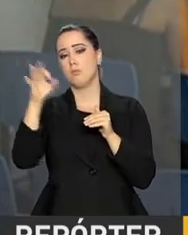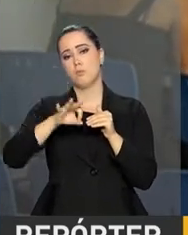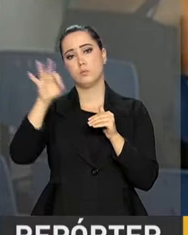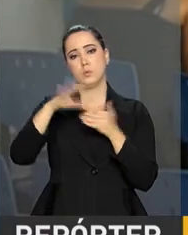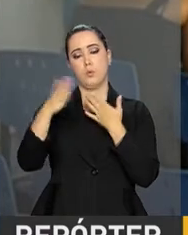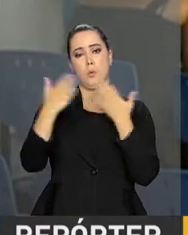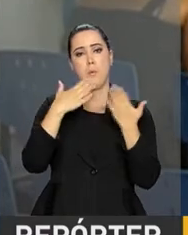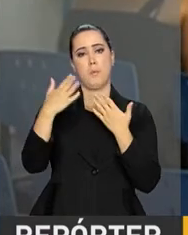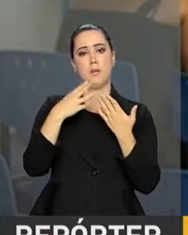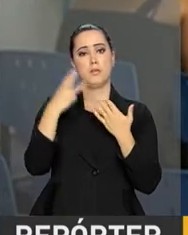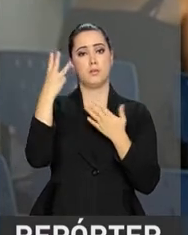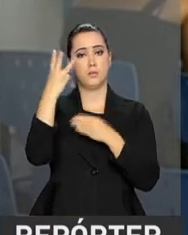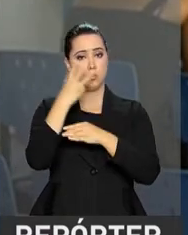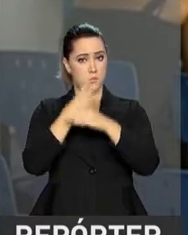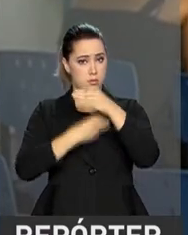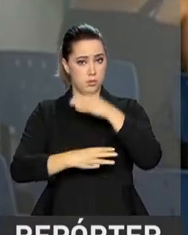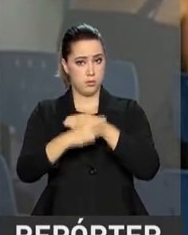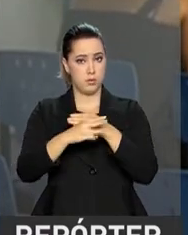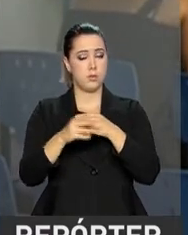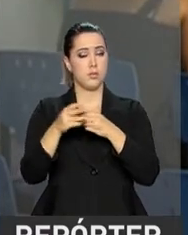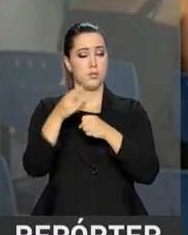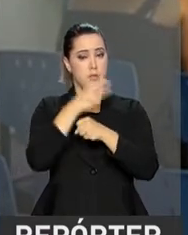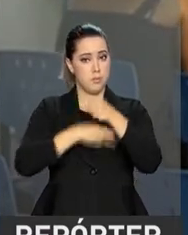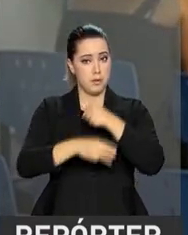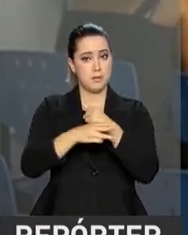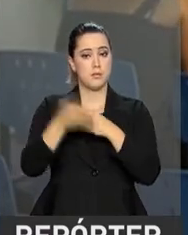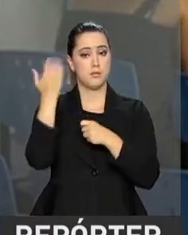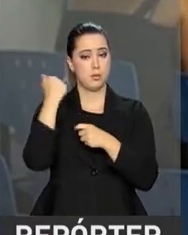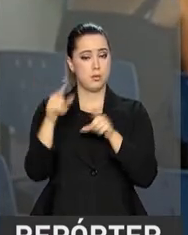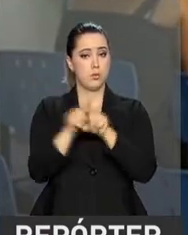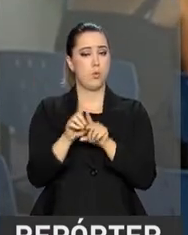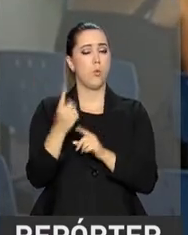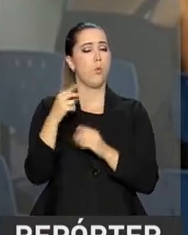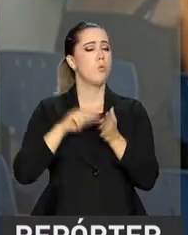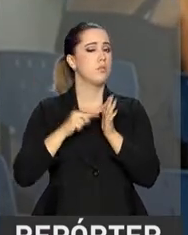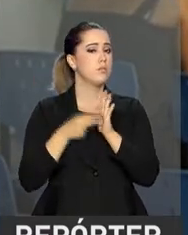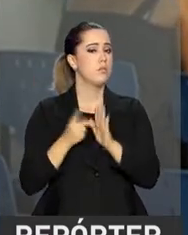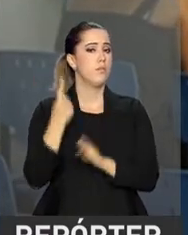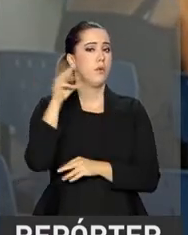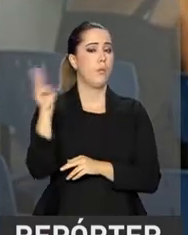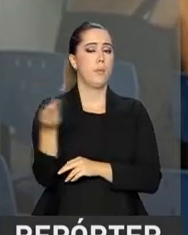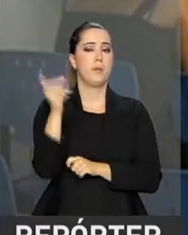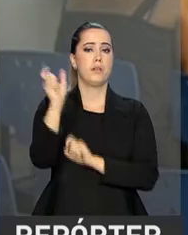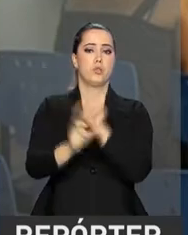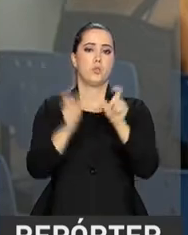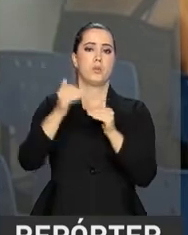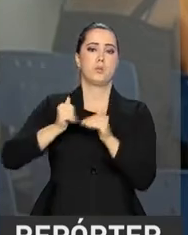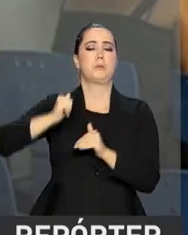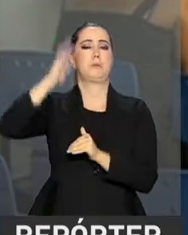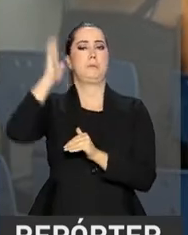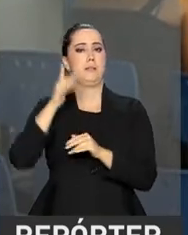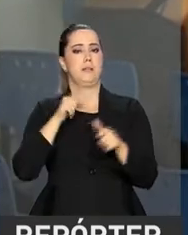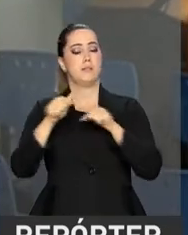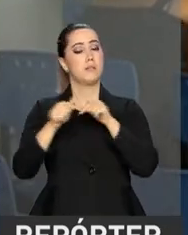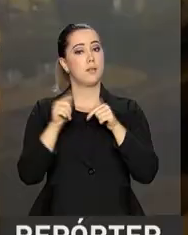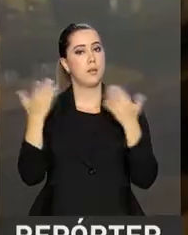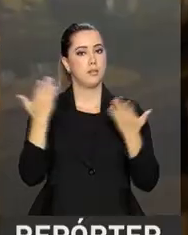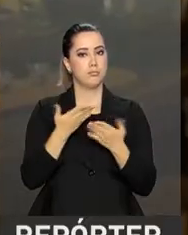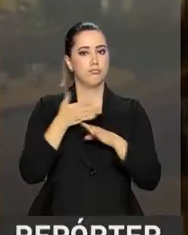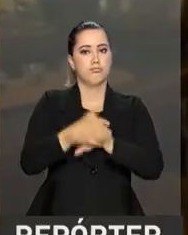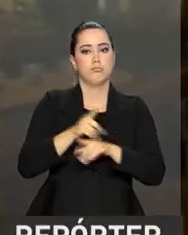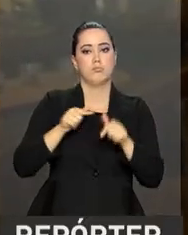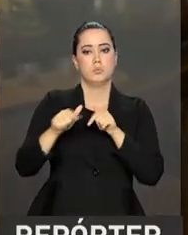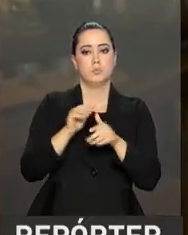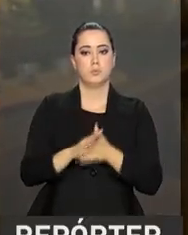anterior isso significa cerca de um milhão e 400 mil pessoas a mais no mercado de trabalho